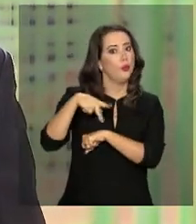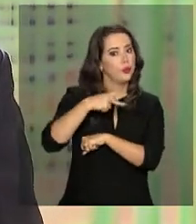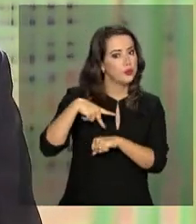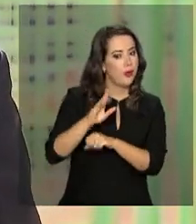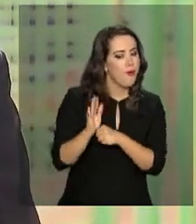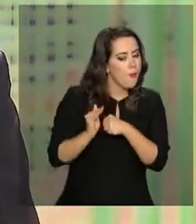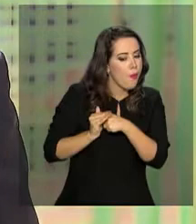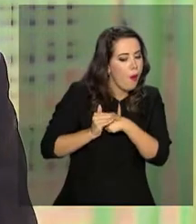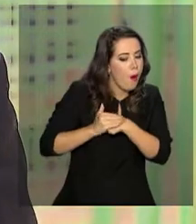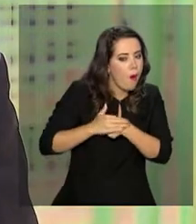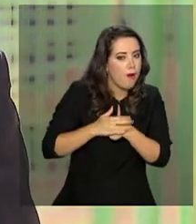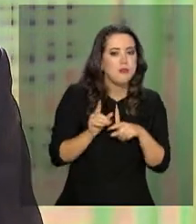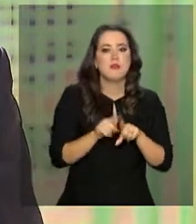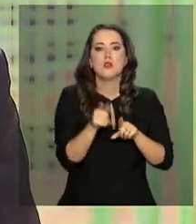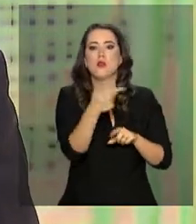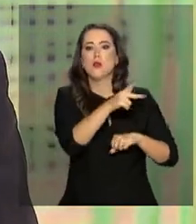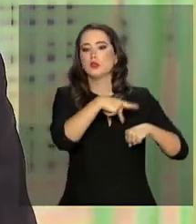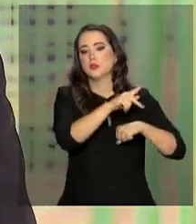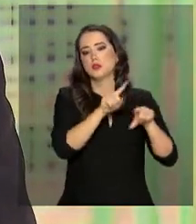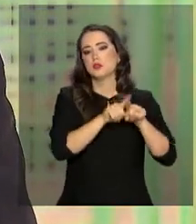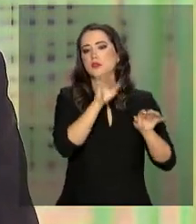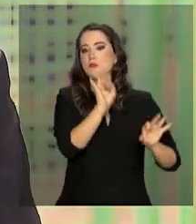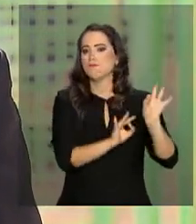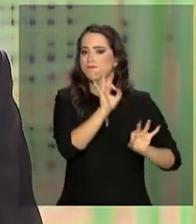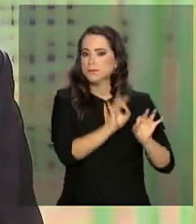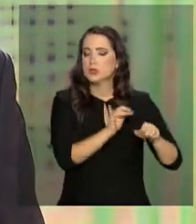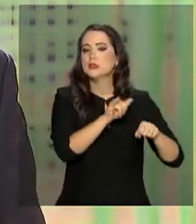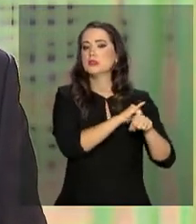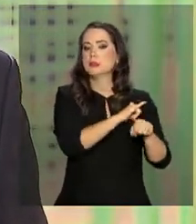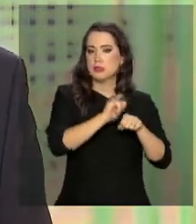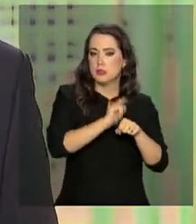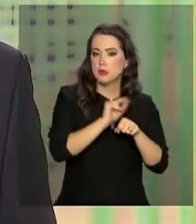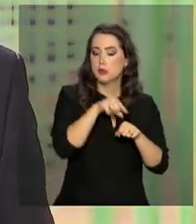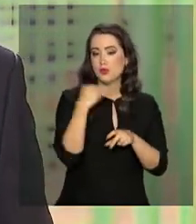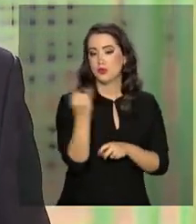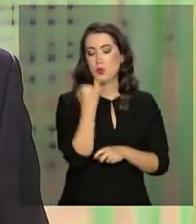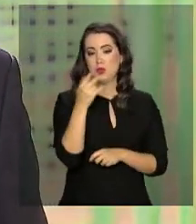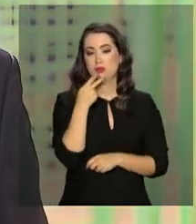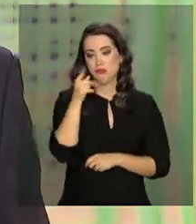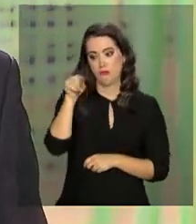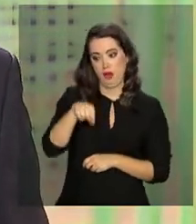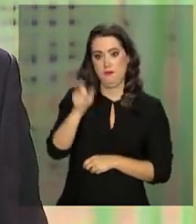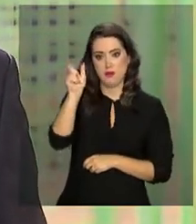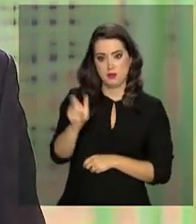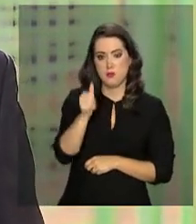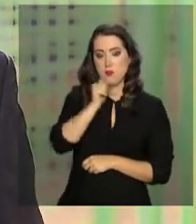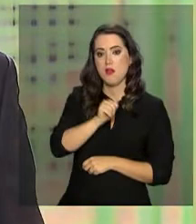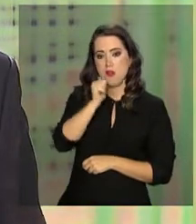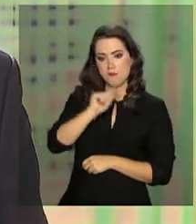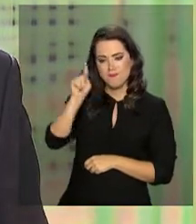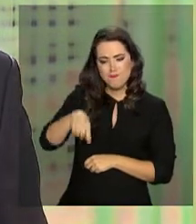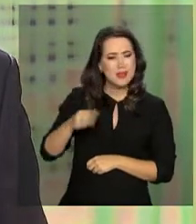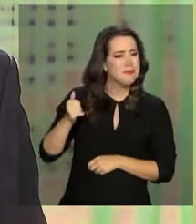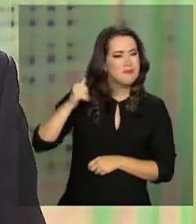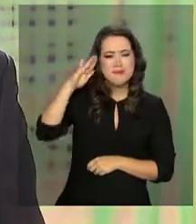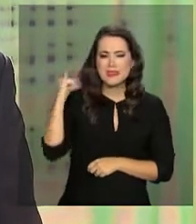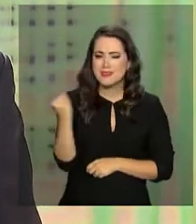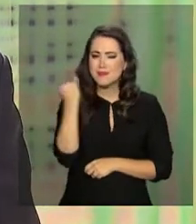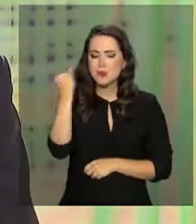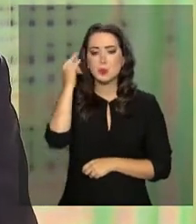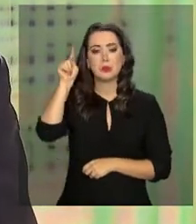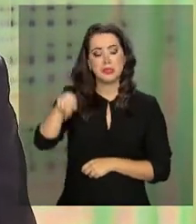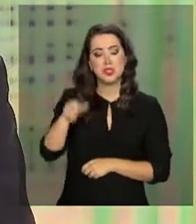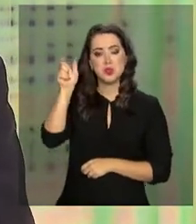que se pretende fortalecer ninguém melhor do que ela como disse na minha opinião uma das grandes especialistas